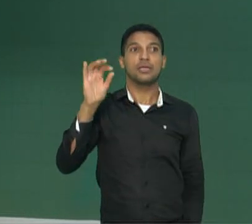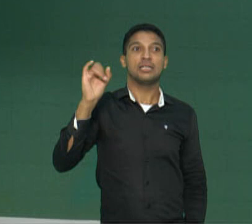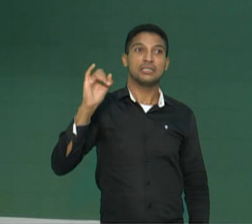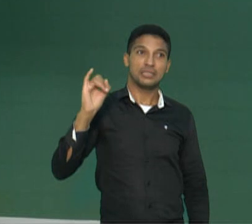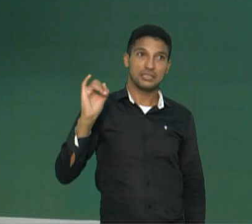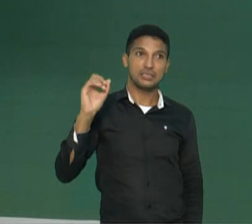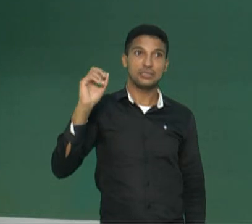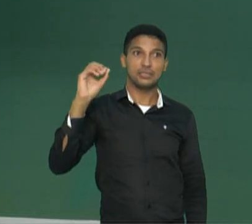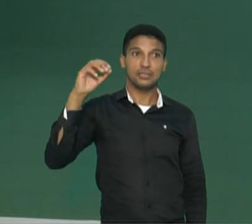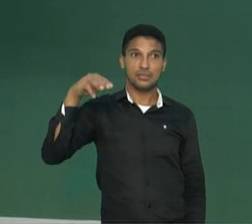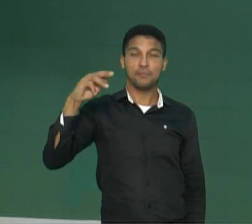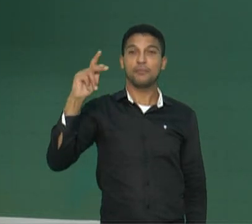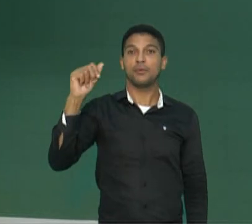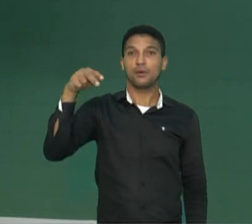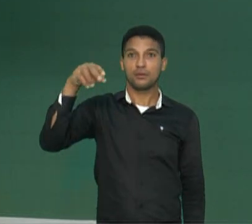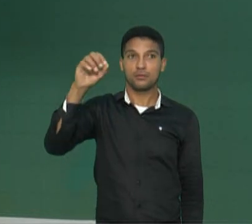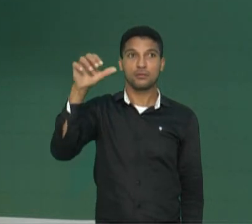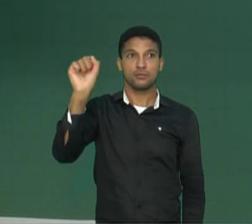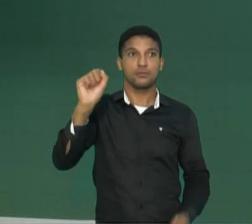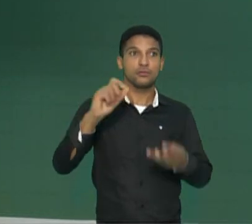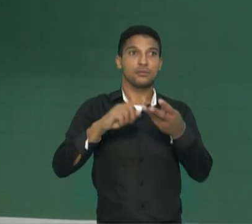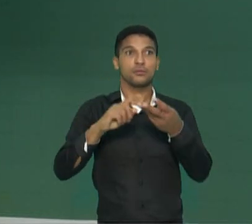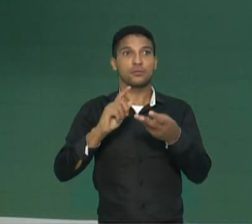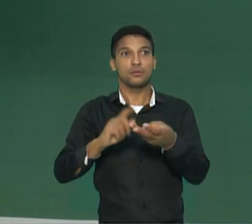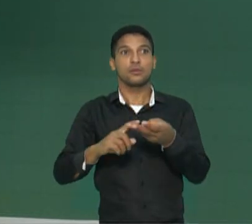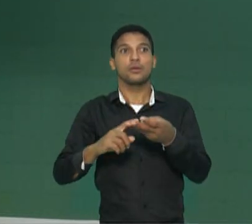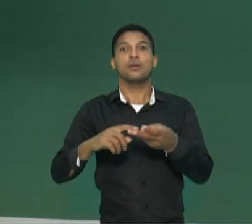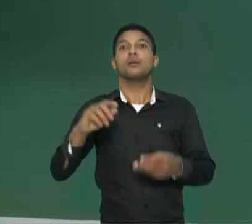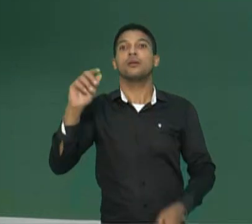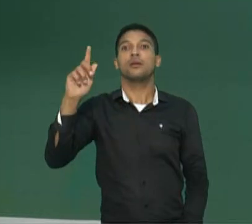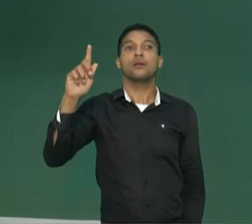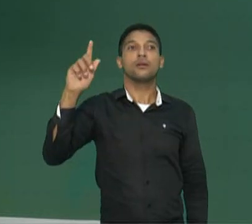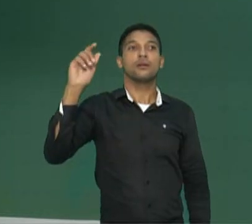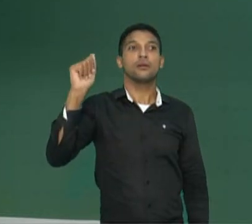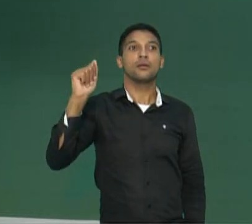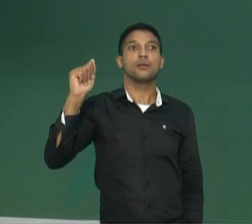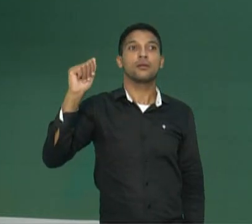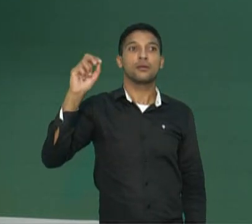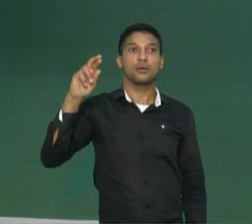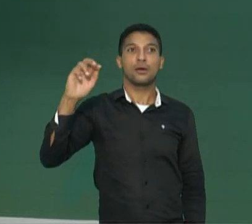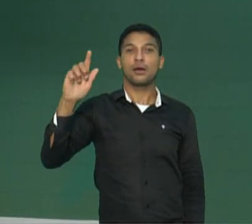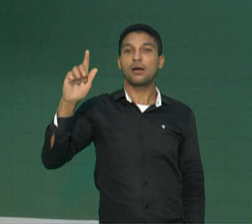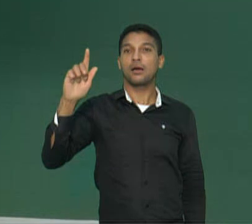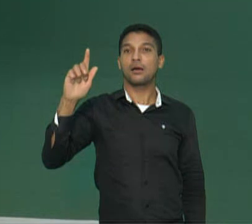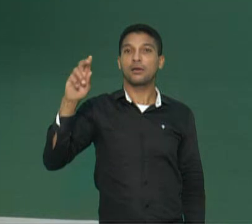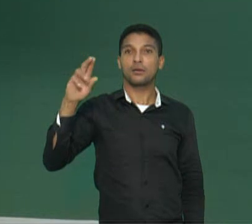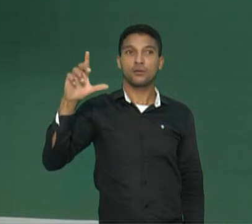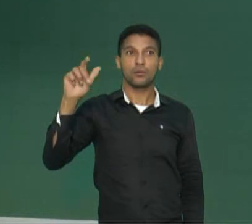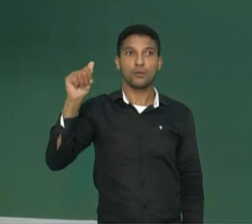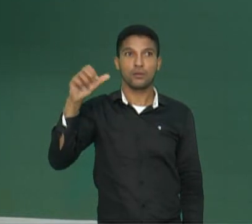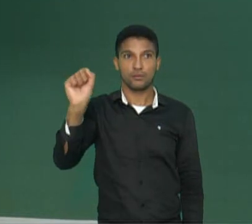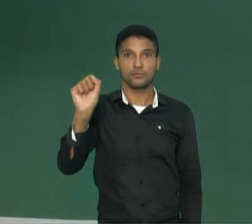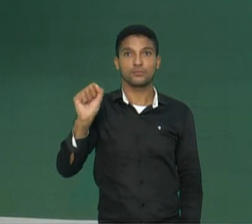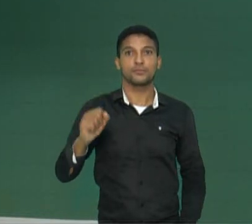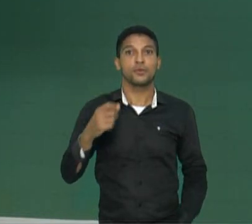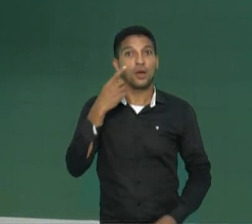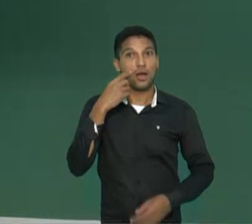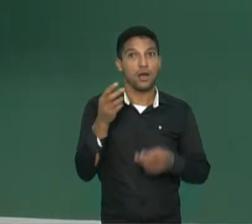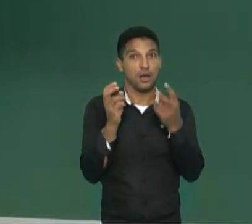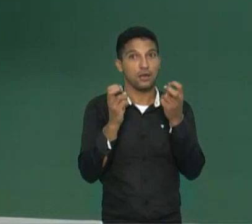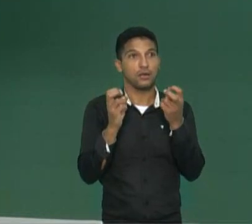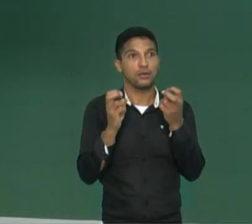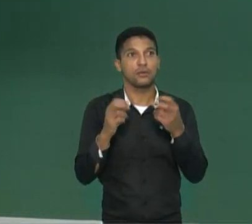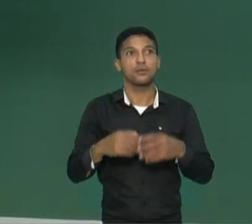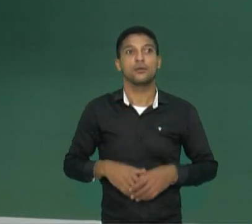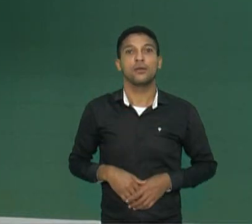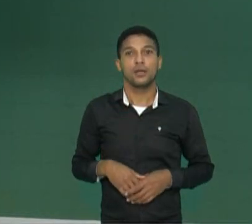final, né, e a da arte gótica é um pouco mais detalhada do que na arte românica. Tá? E os capitéis